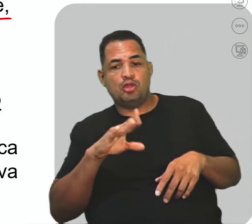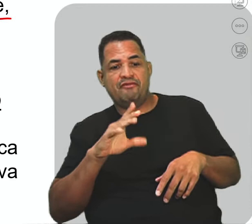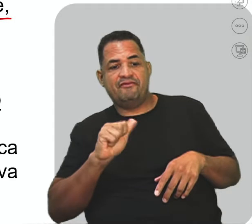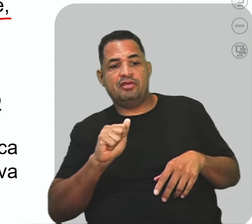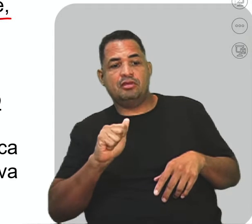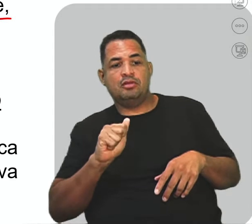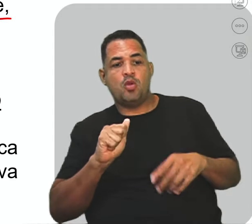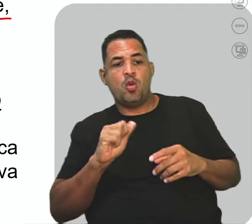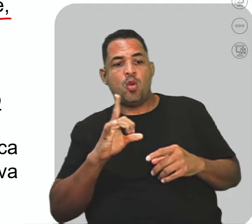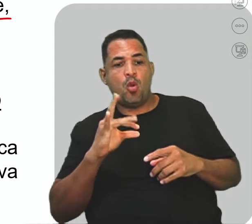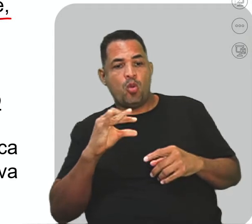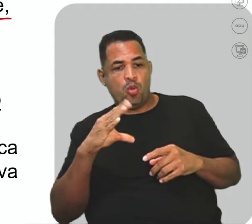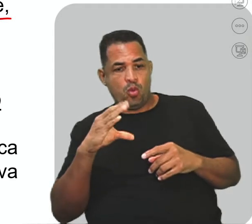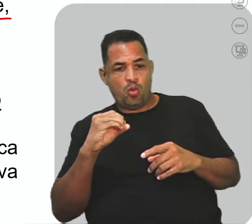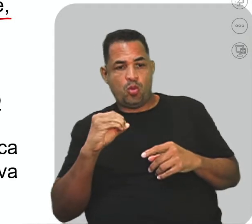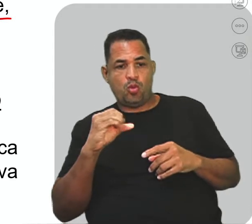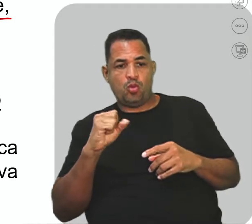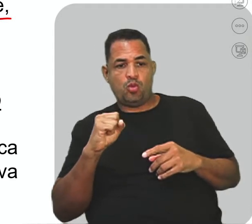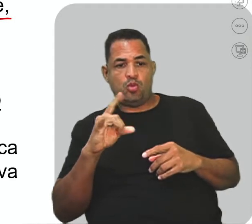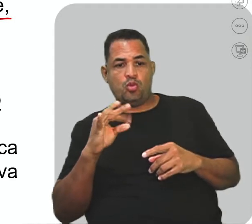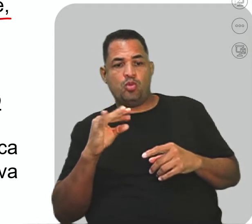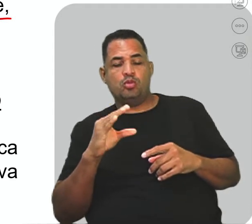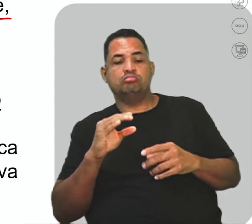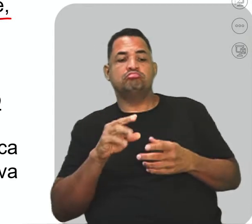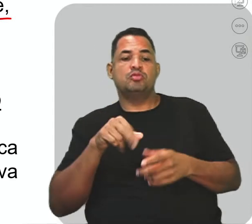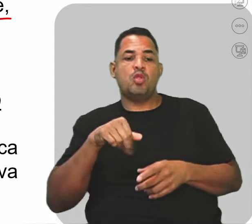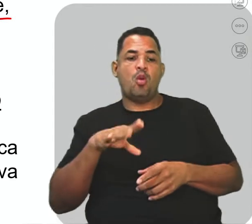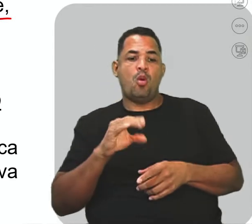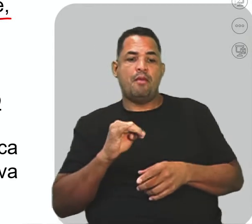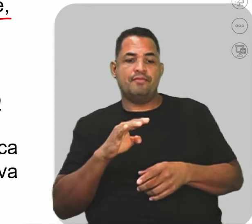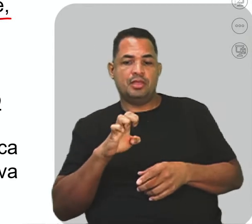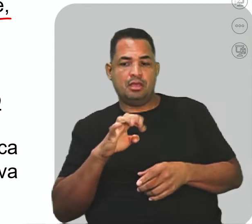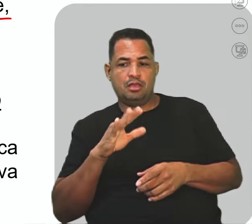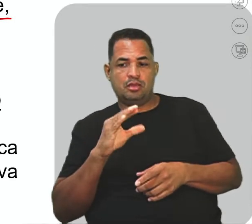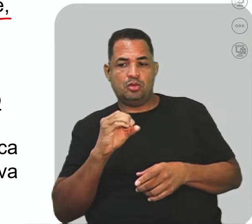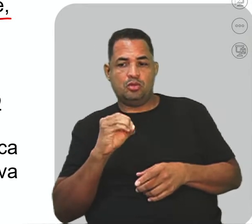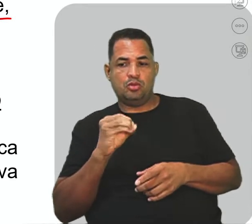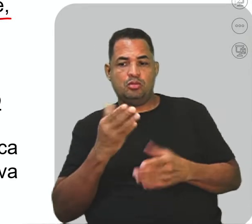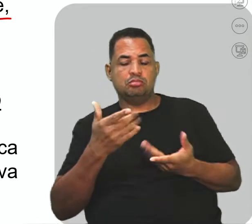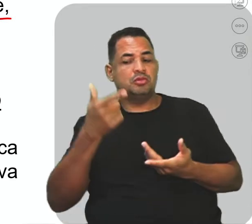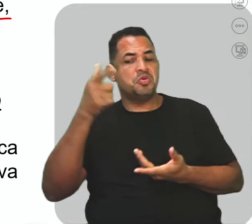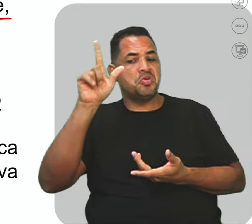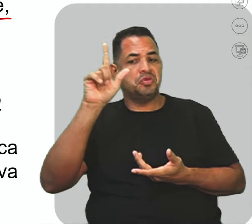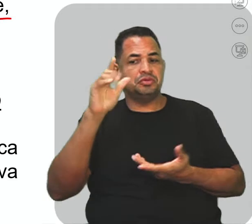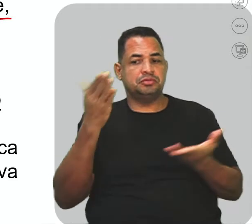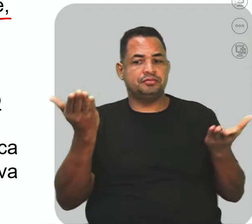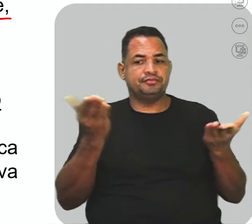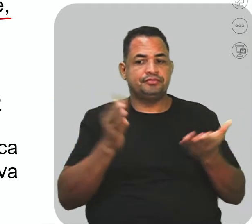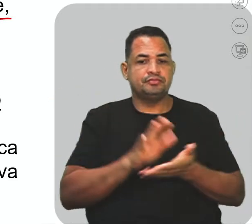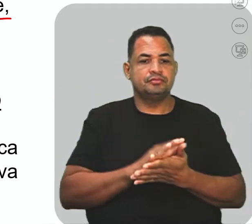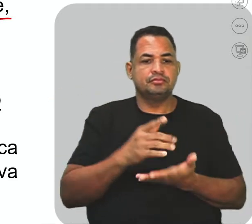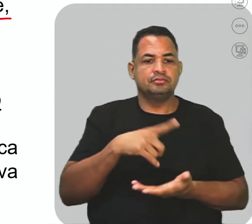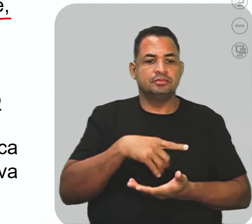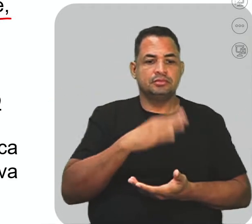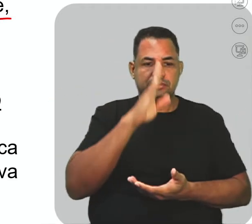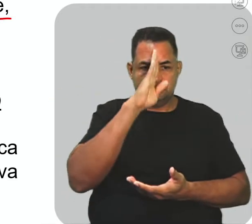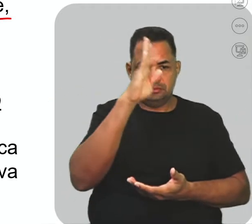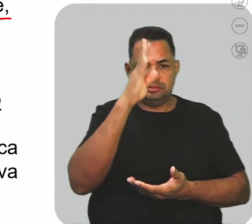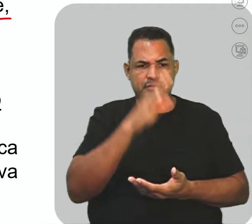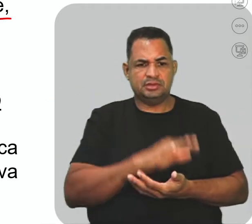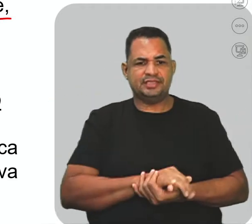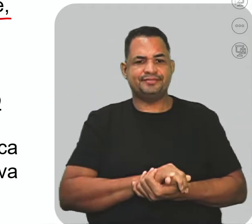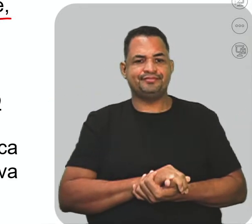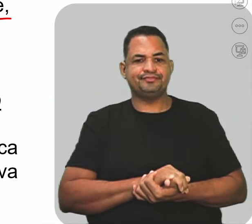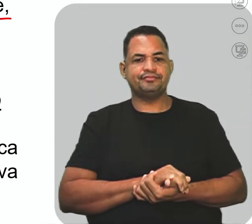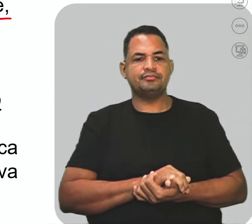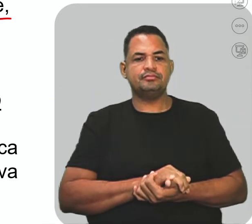todavia, contudo, no entanto e outras. Essas são as principais. Vamos